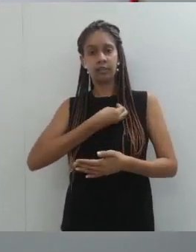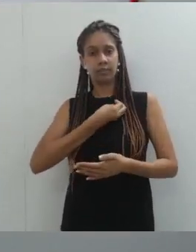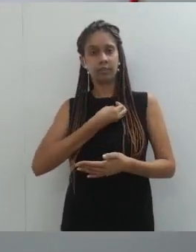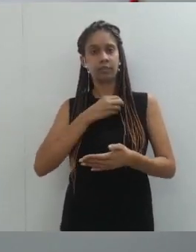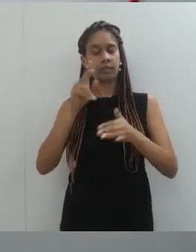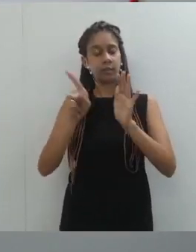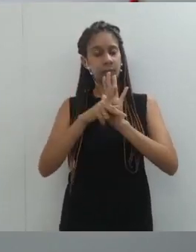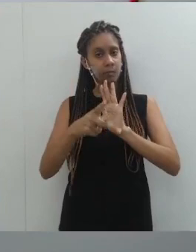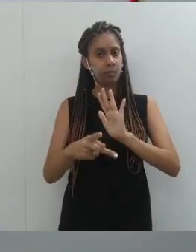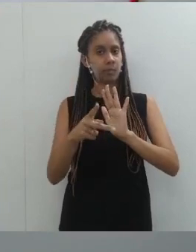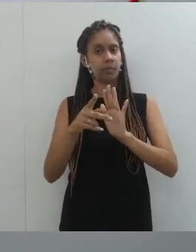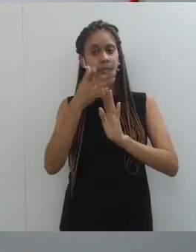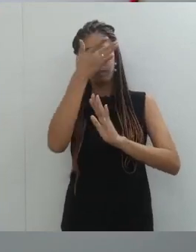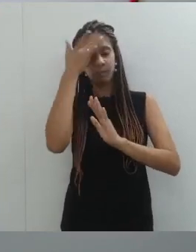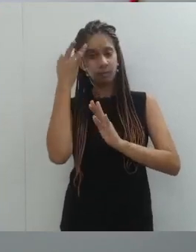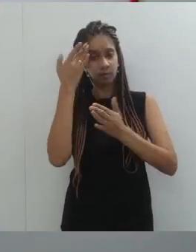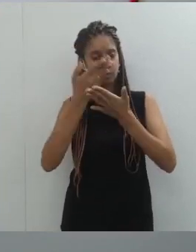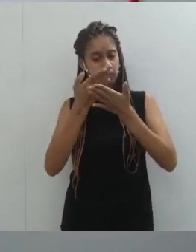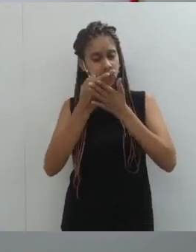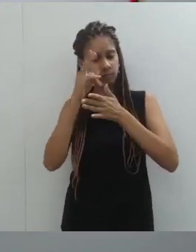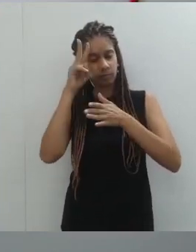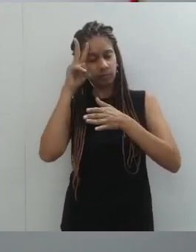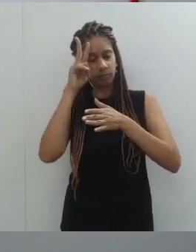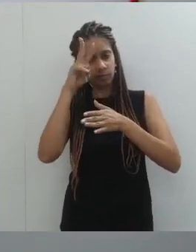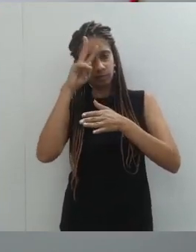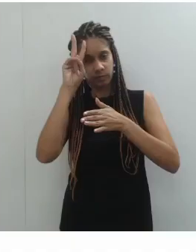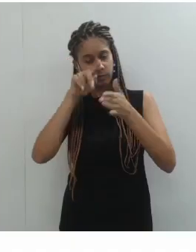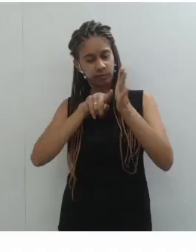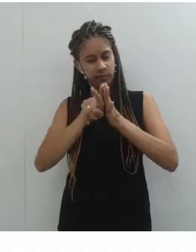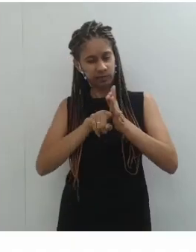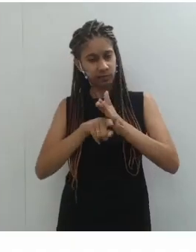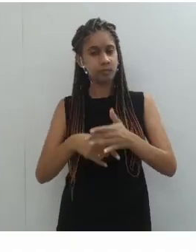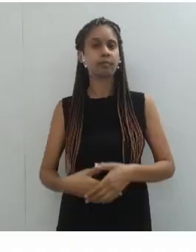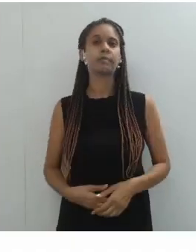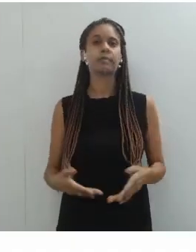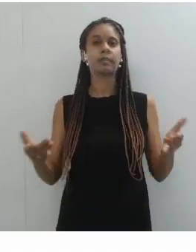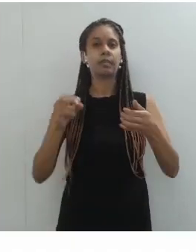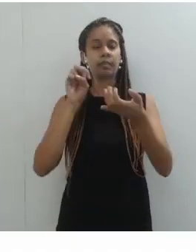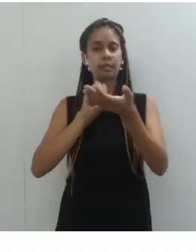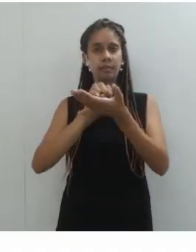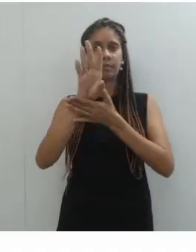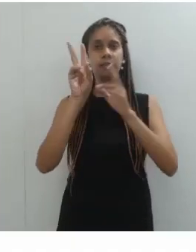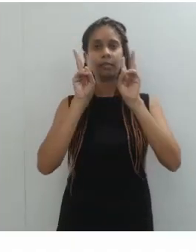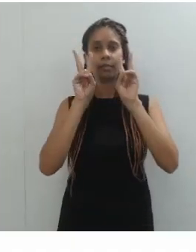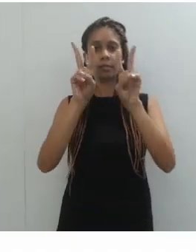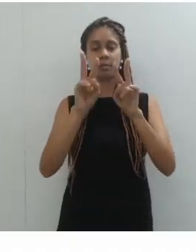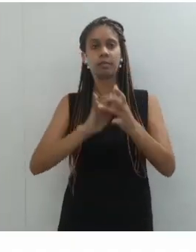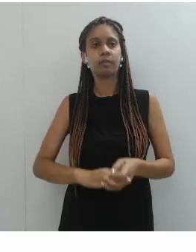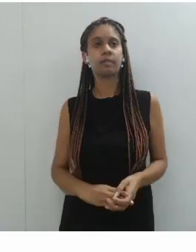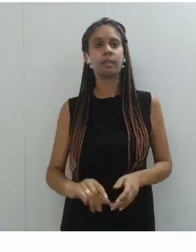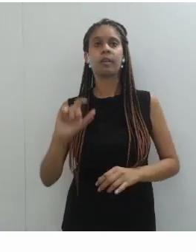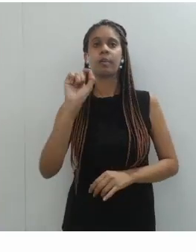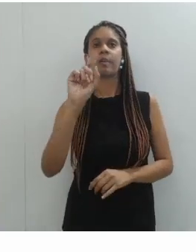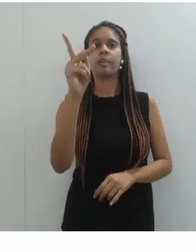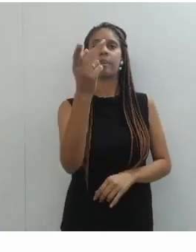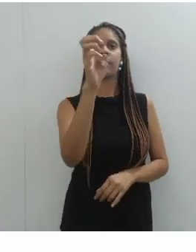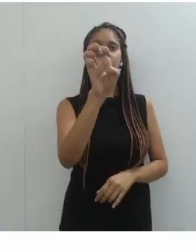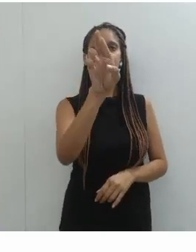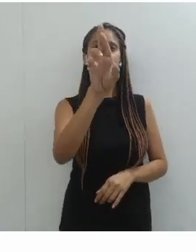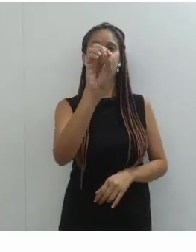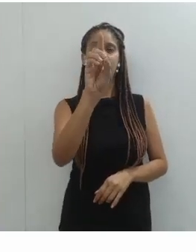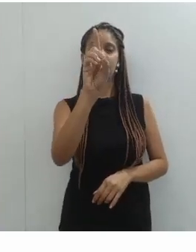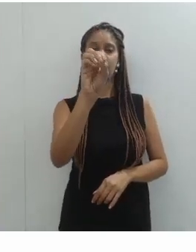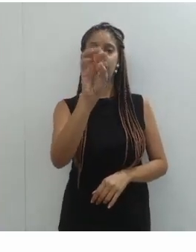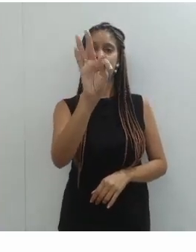sempre esperto. Observa a imagem do slide que segue. Esse é Heródoto de